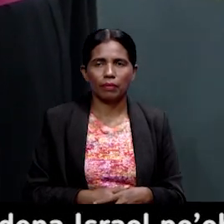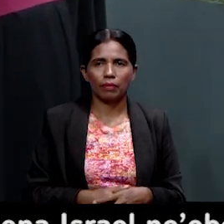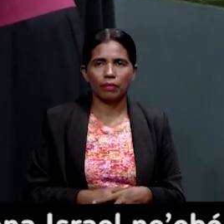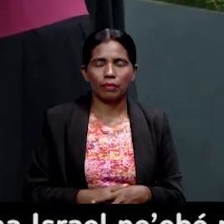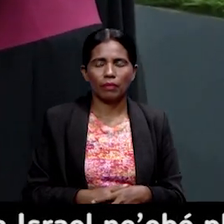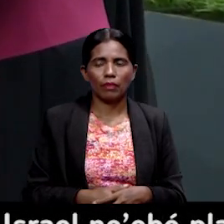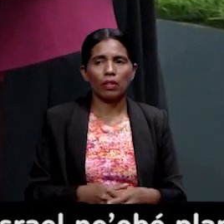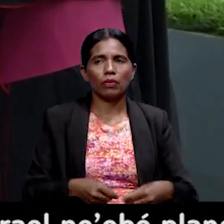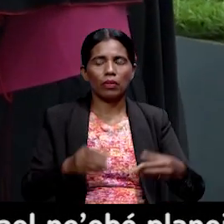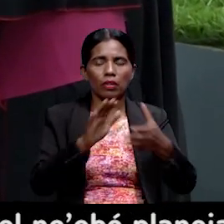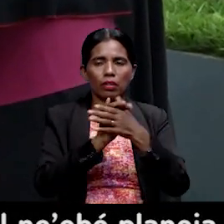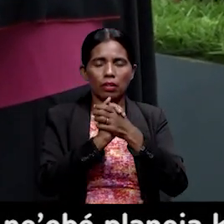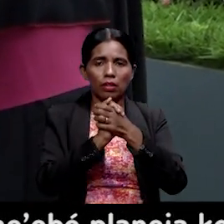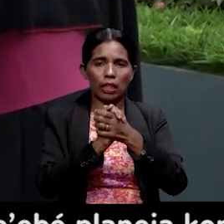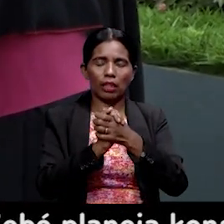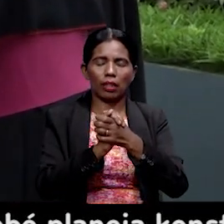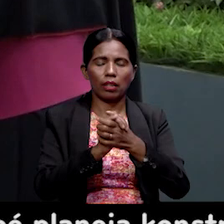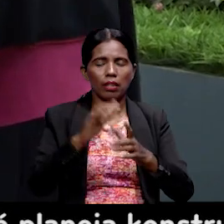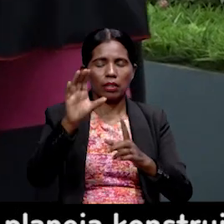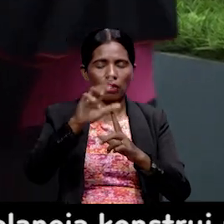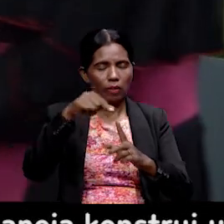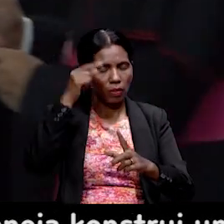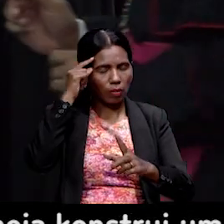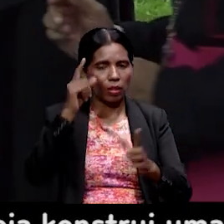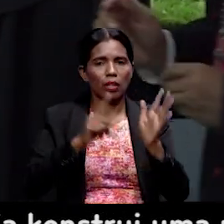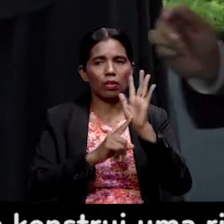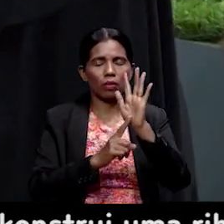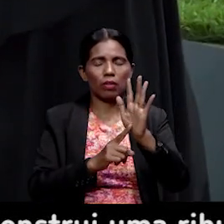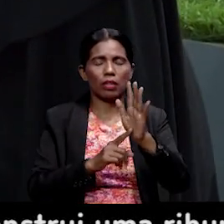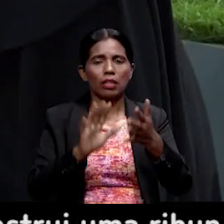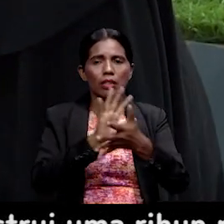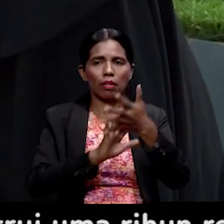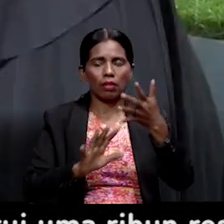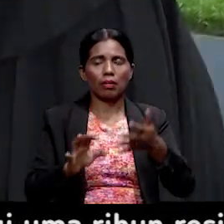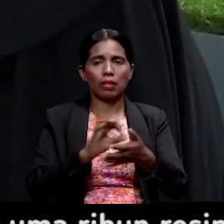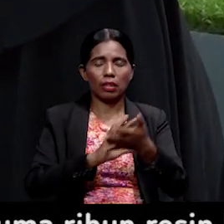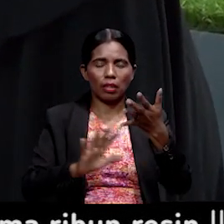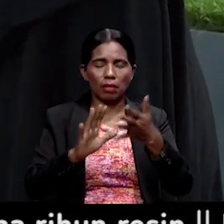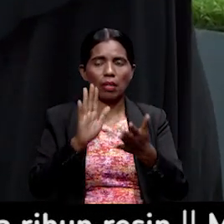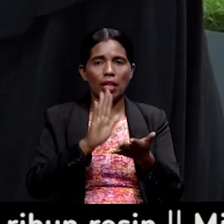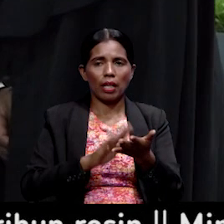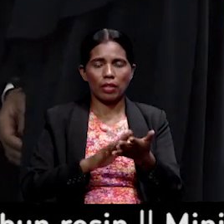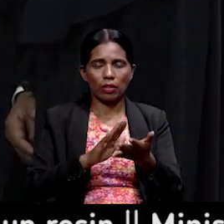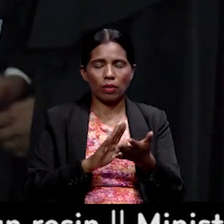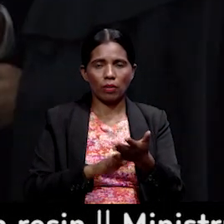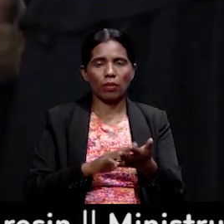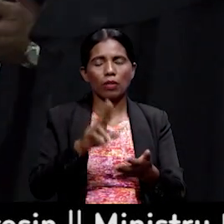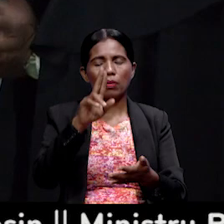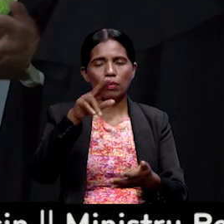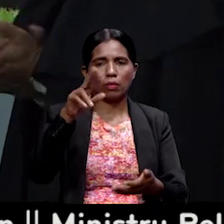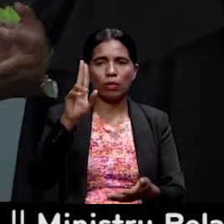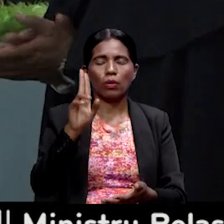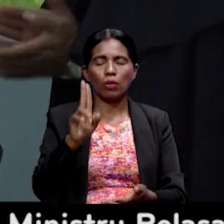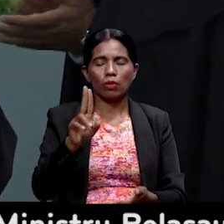Congratulação ao chefe governo Hatoli Hussi no discurso e a cerimônia de inauguração da Escola Universidade Católica Timorense Bali de Dili, semana